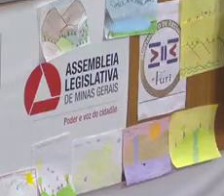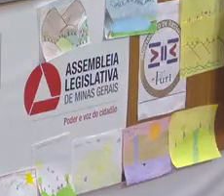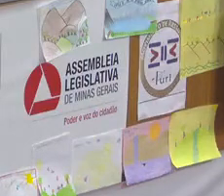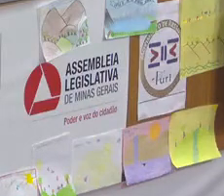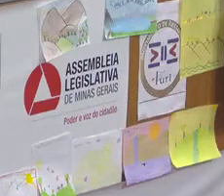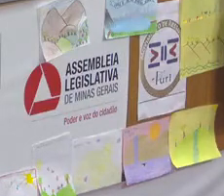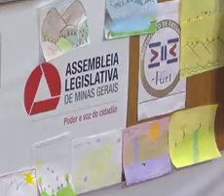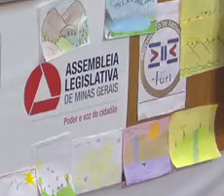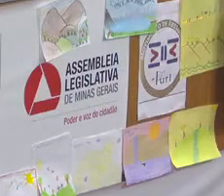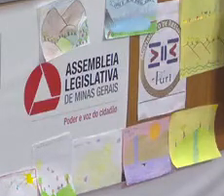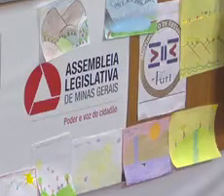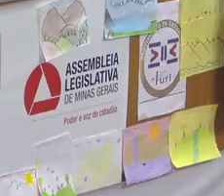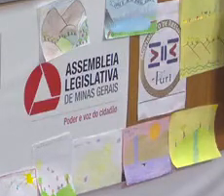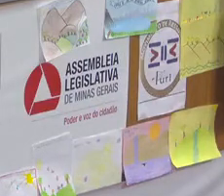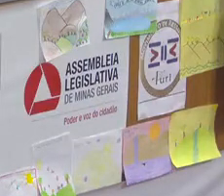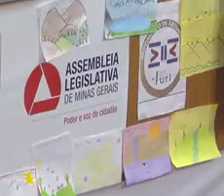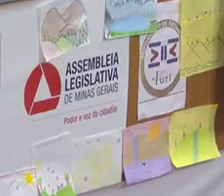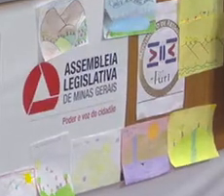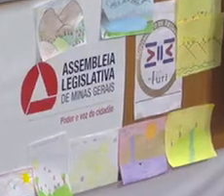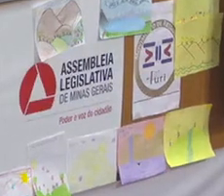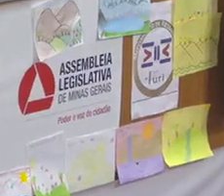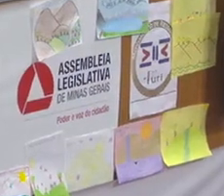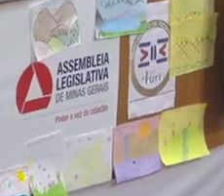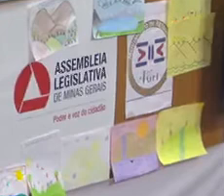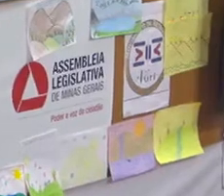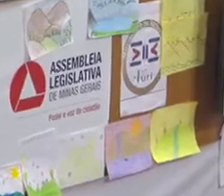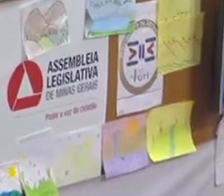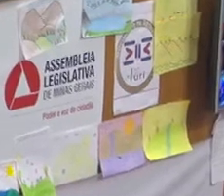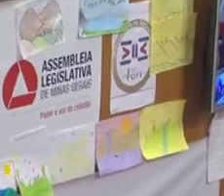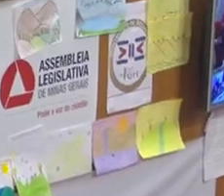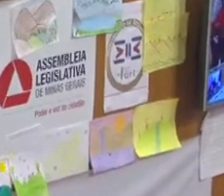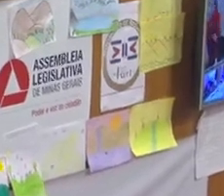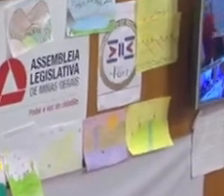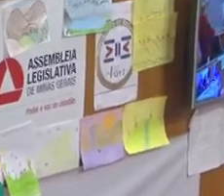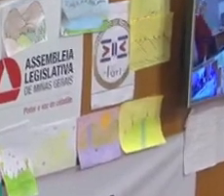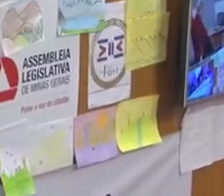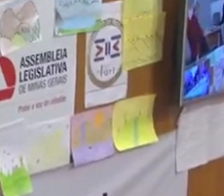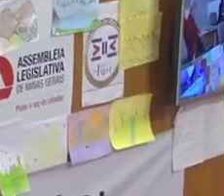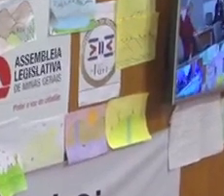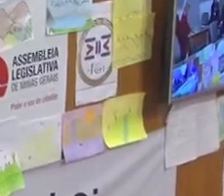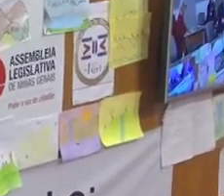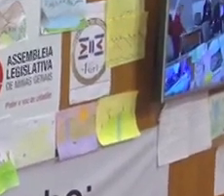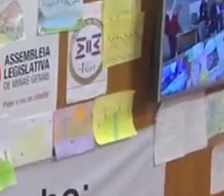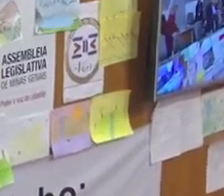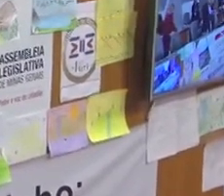E aí E aí